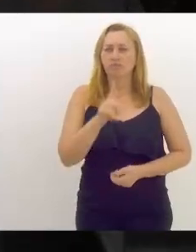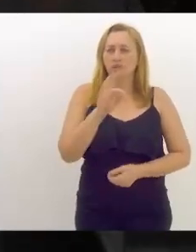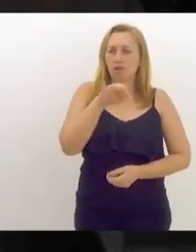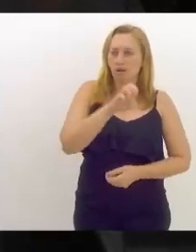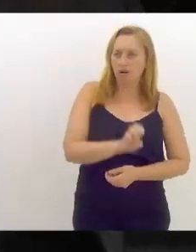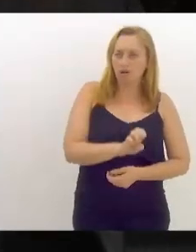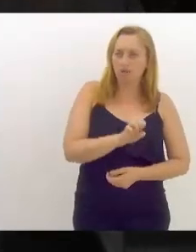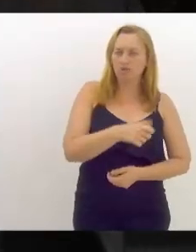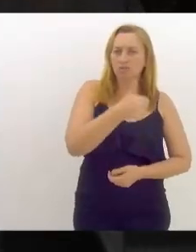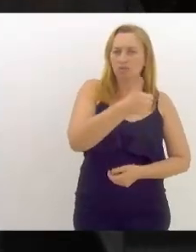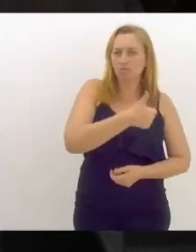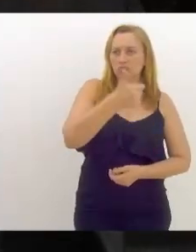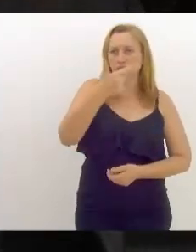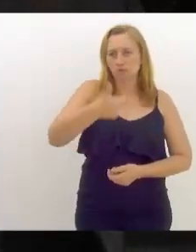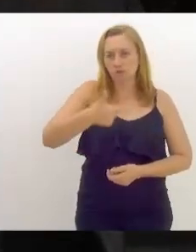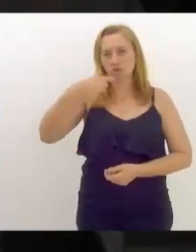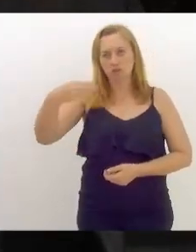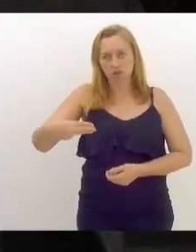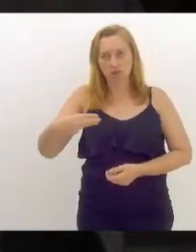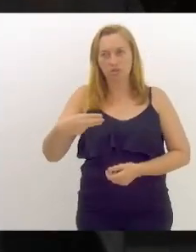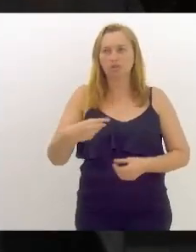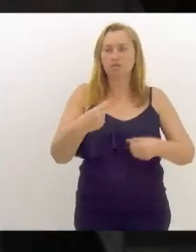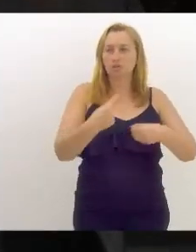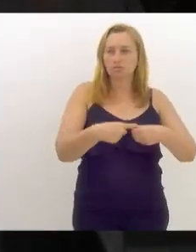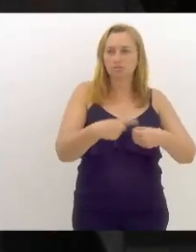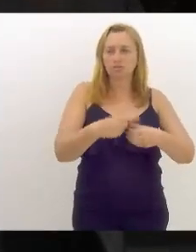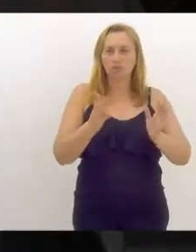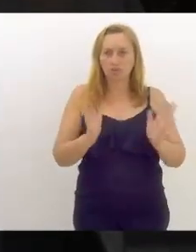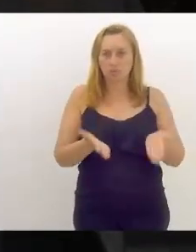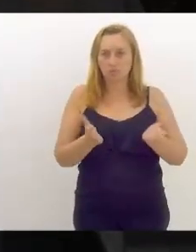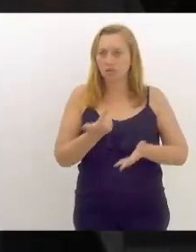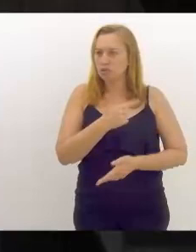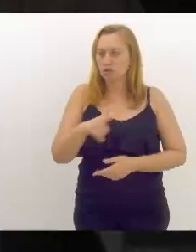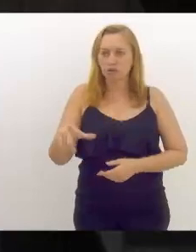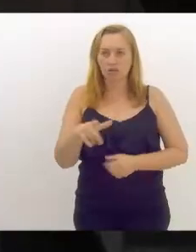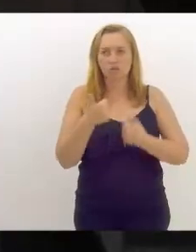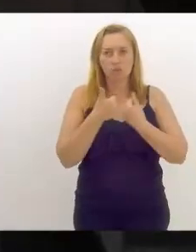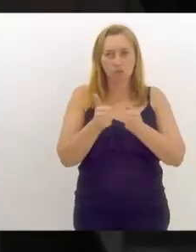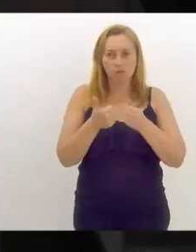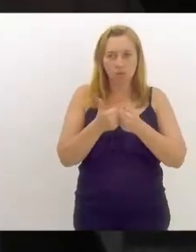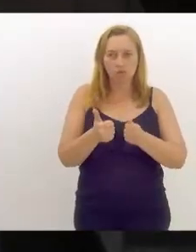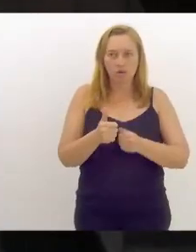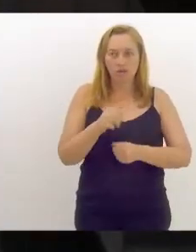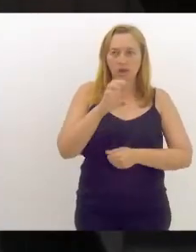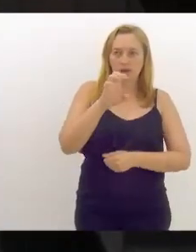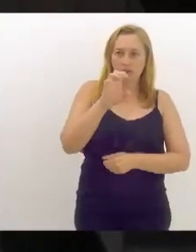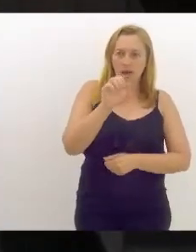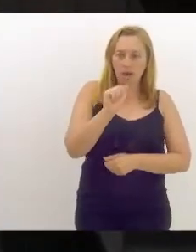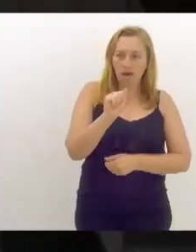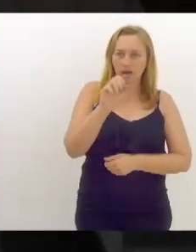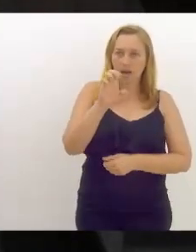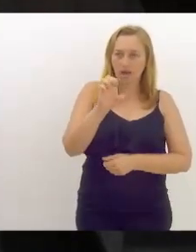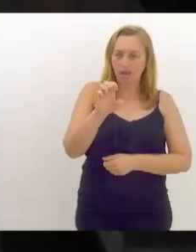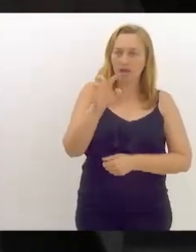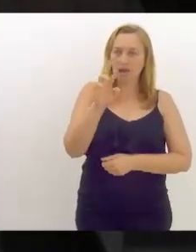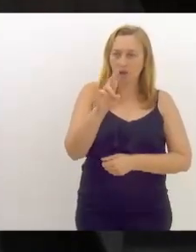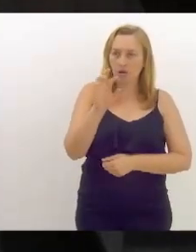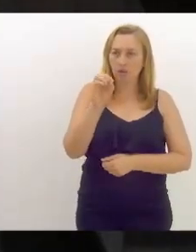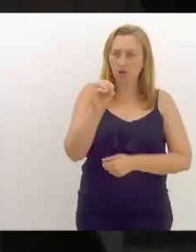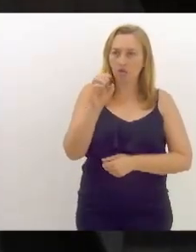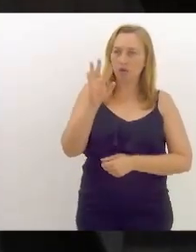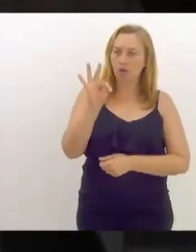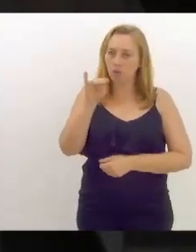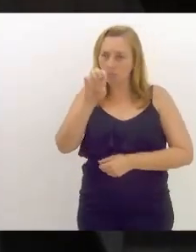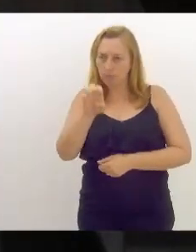no 2 e no 3, os bairros hoje que não têm ônibus, como a Aeroclube, como a linha São Carlos